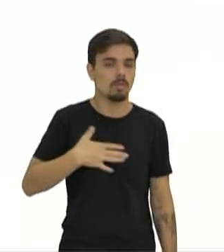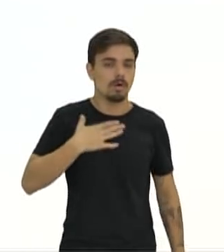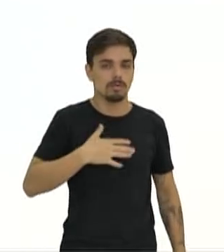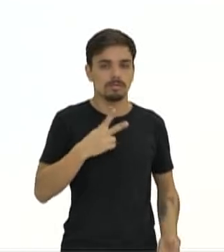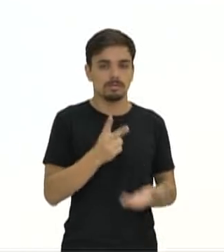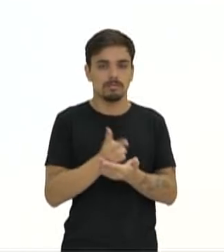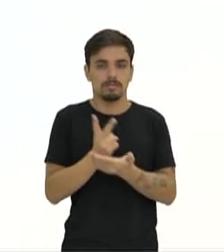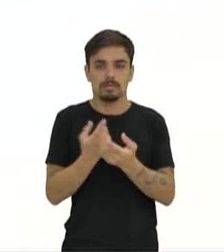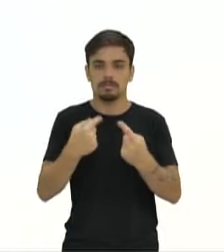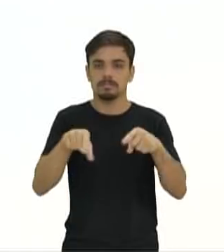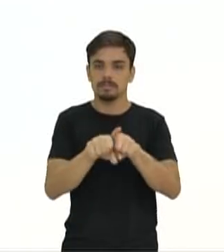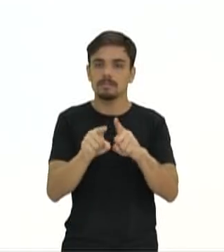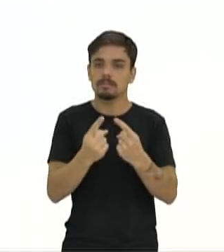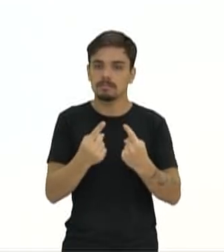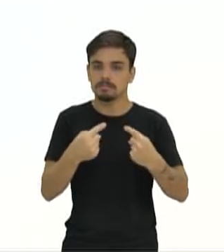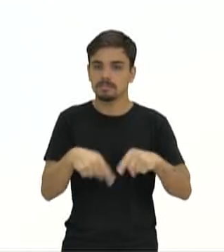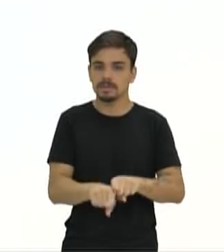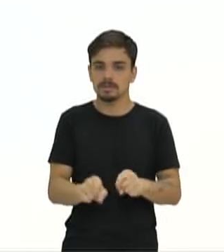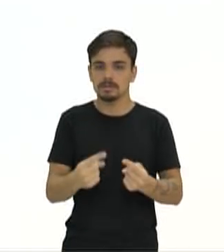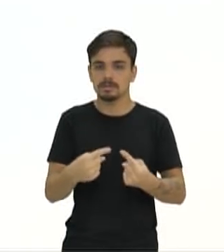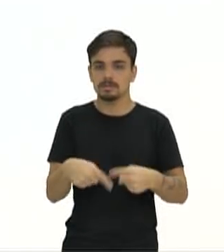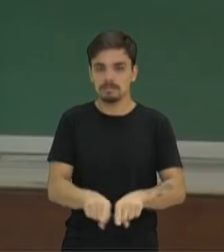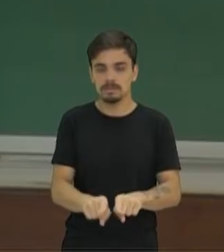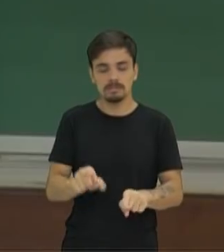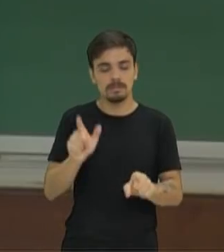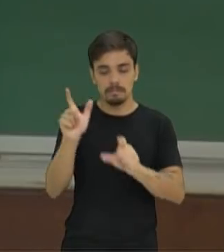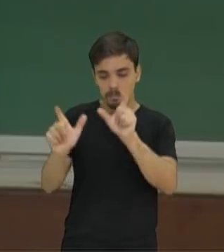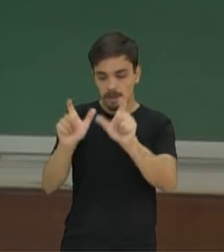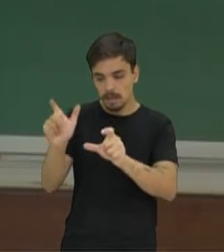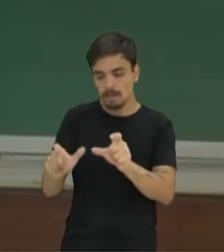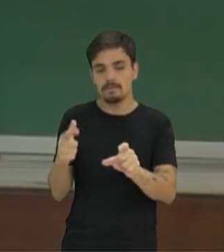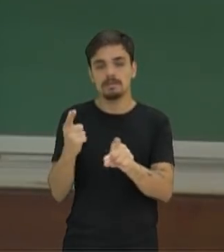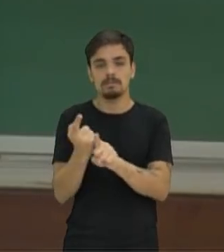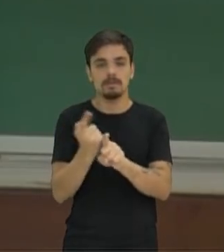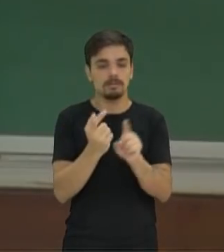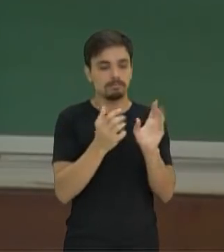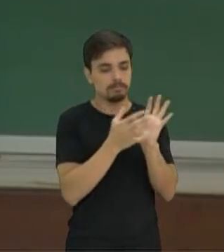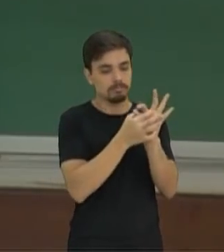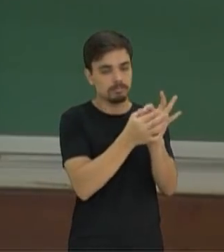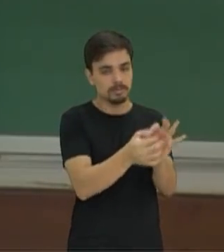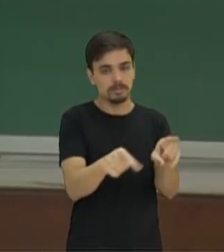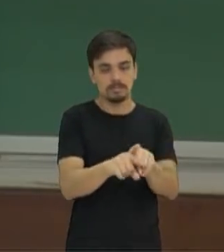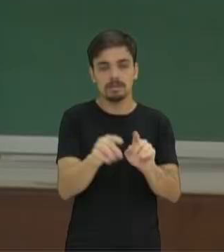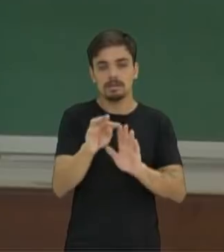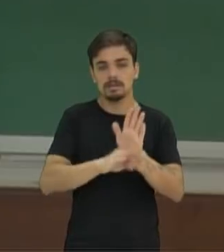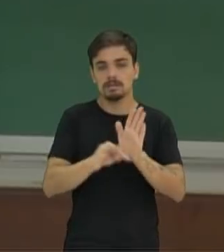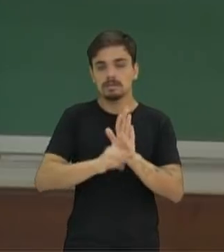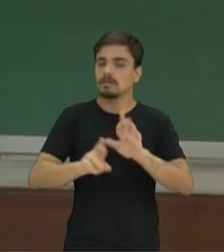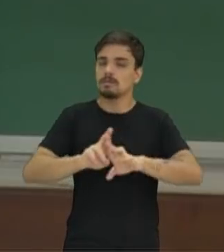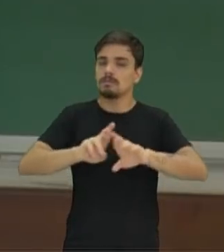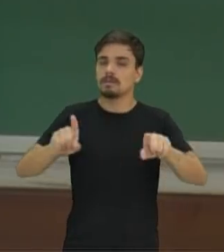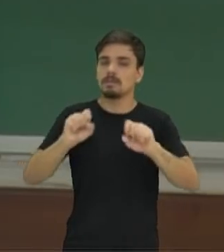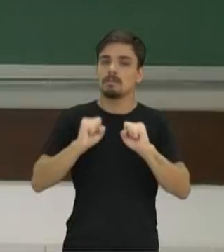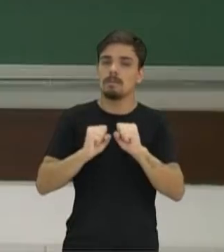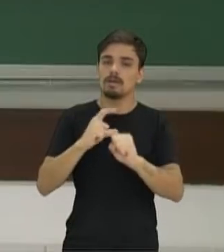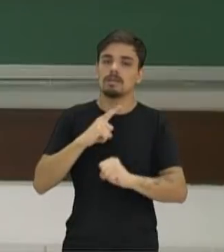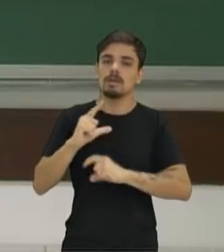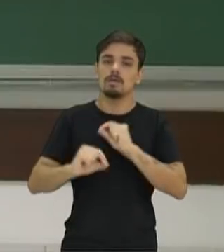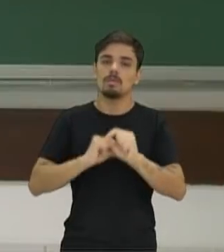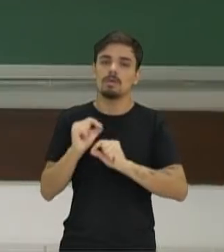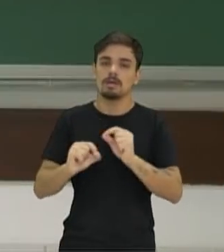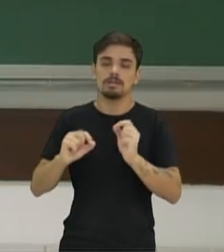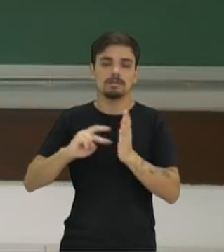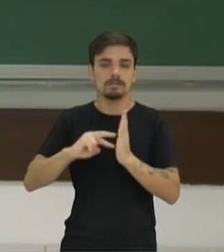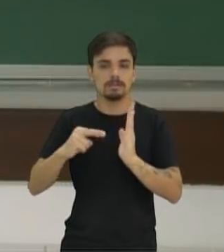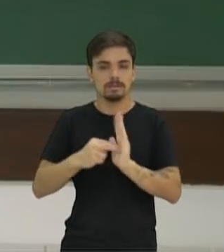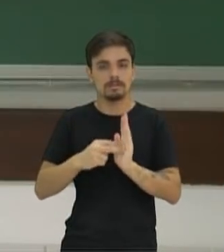ficar repetindo que assim, a mesma palavra em contextos e textos diferentes podem ter sentidos